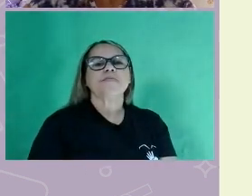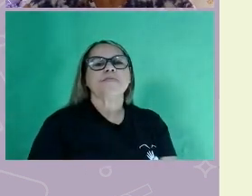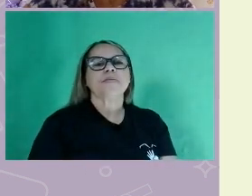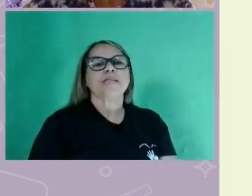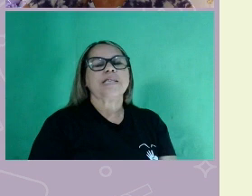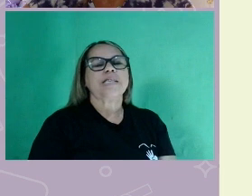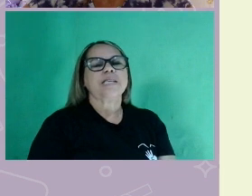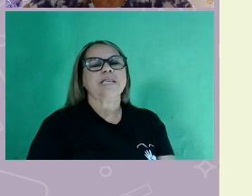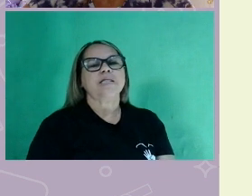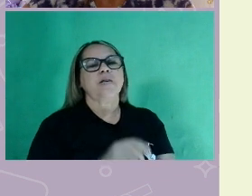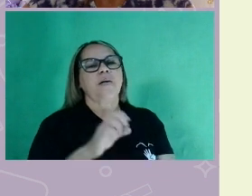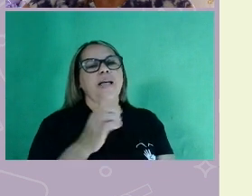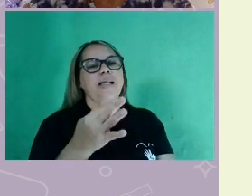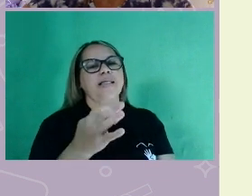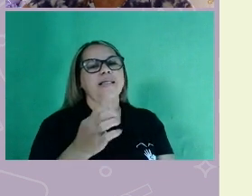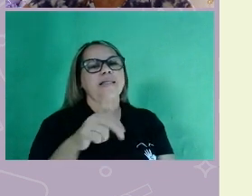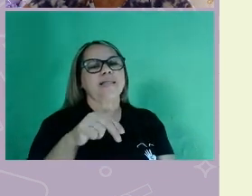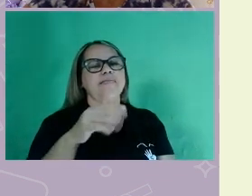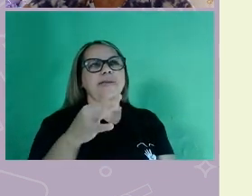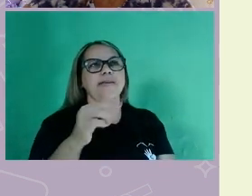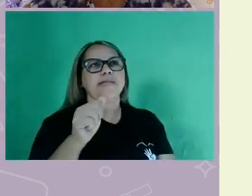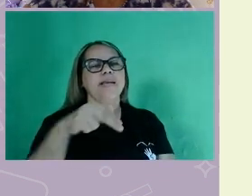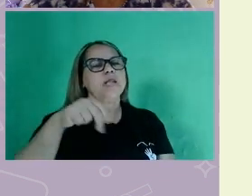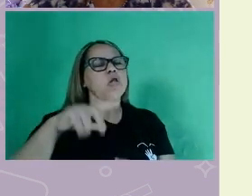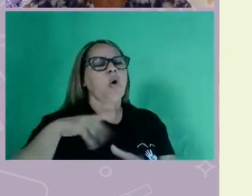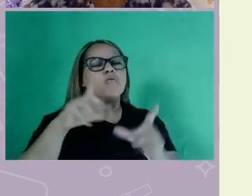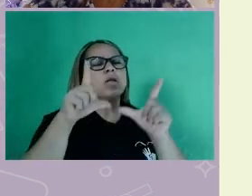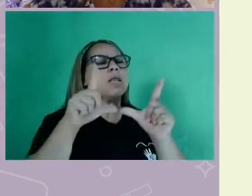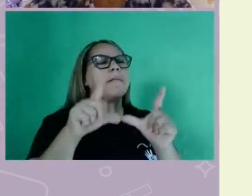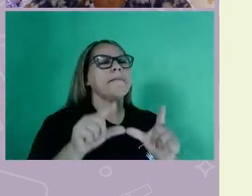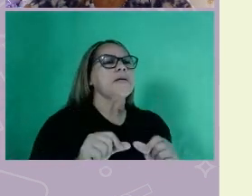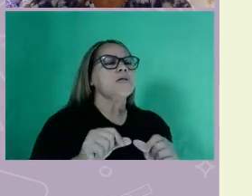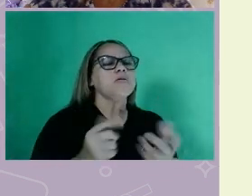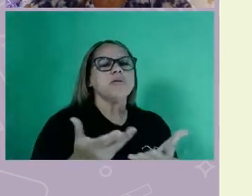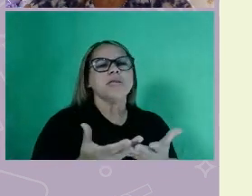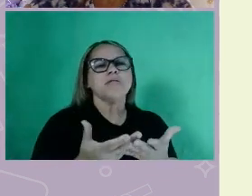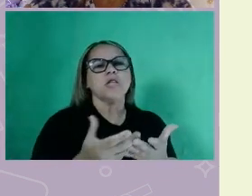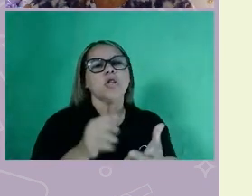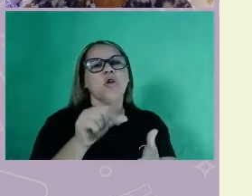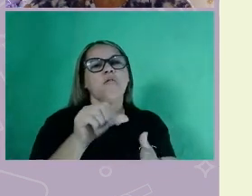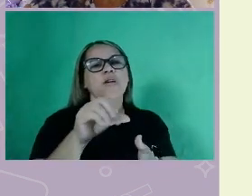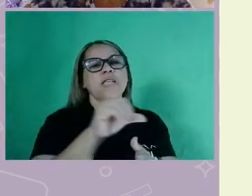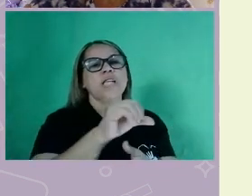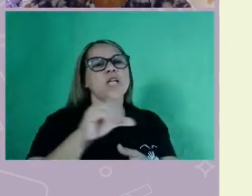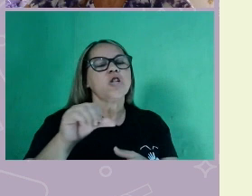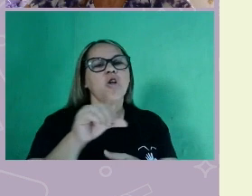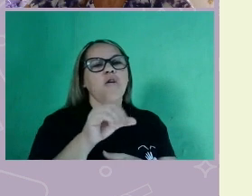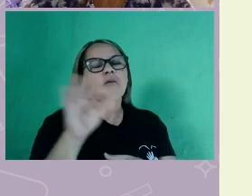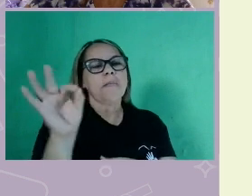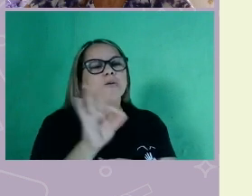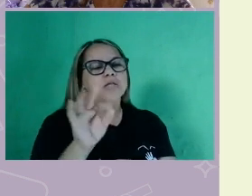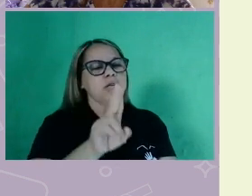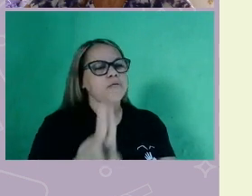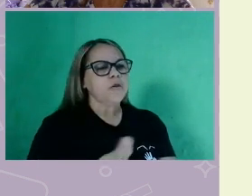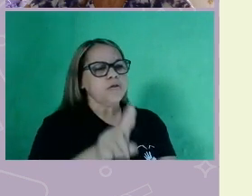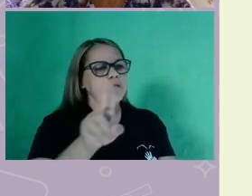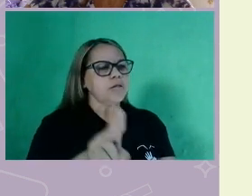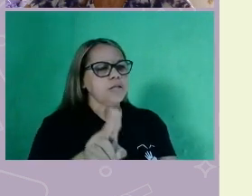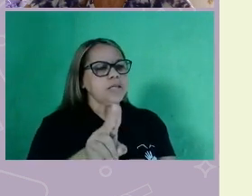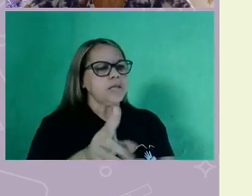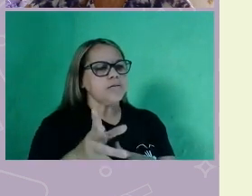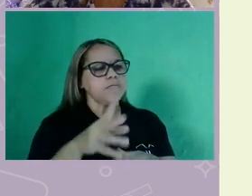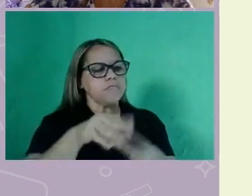etanol a 99% ele quer saber a quantidade de etanol 99% que foi utilizada para essa diluição